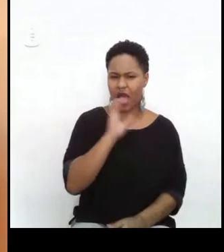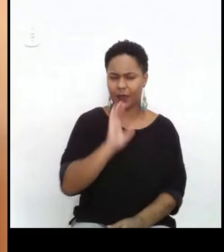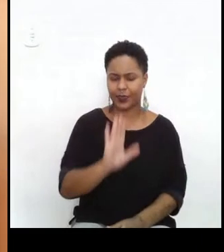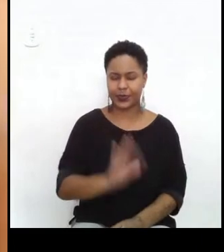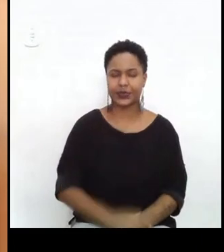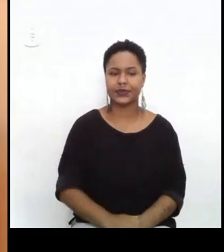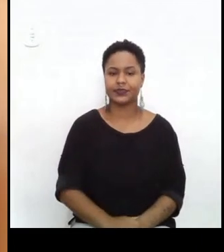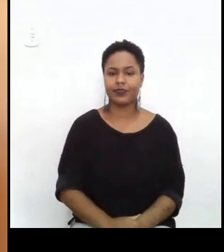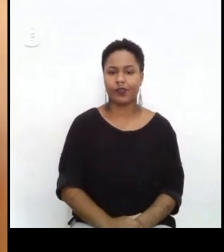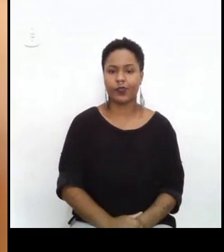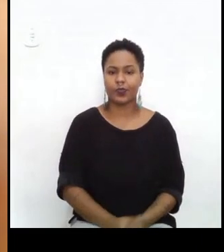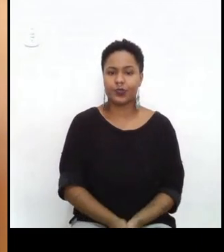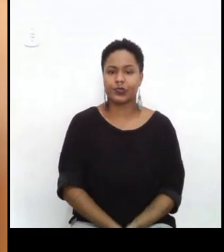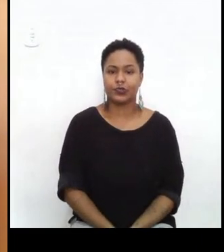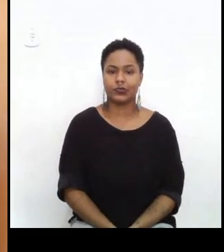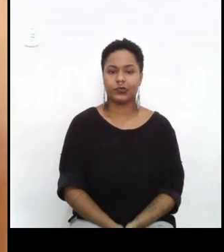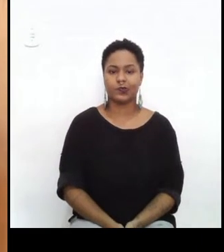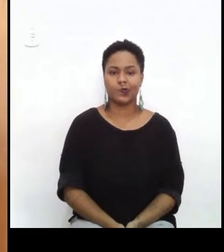é